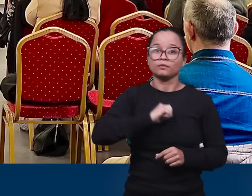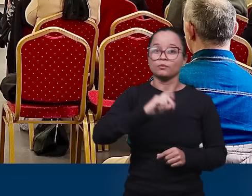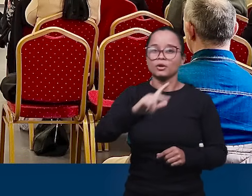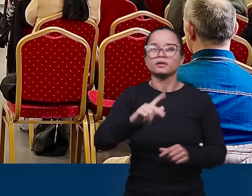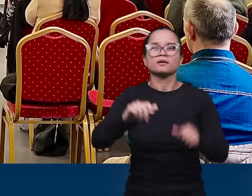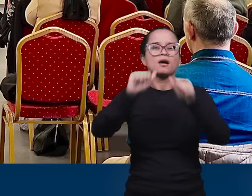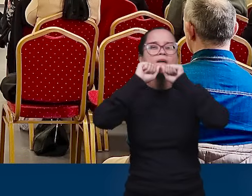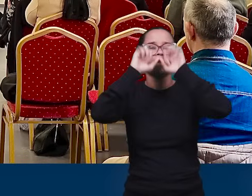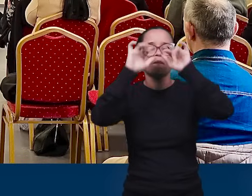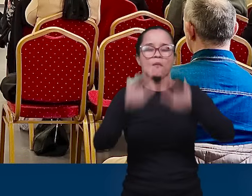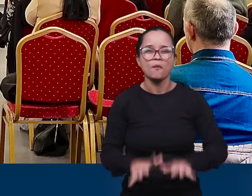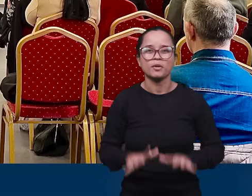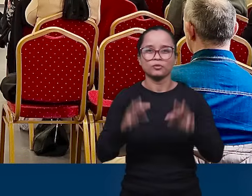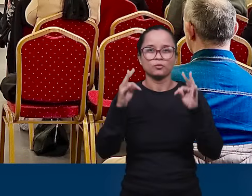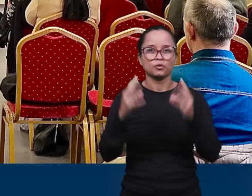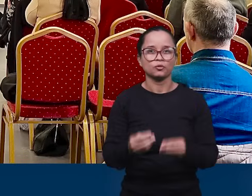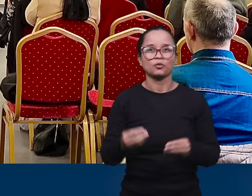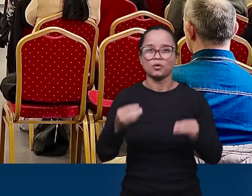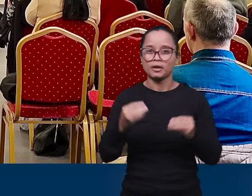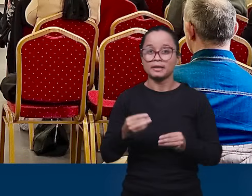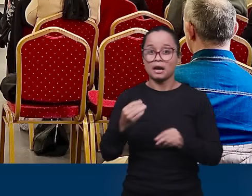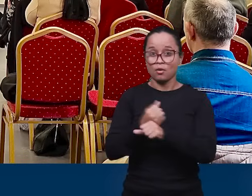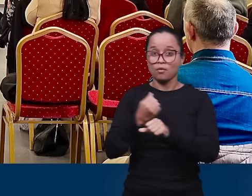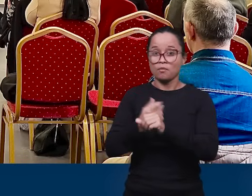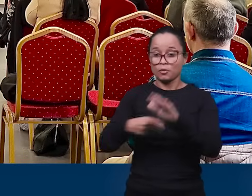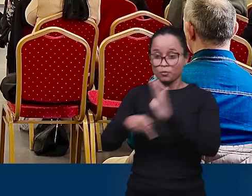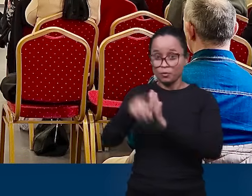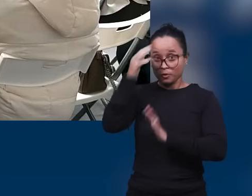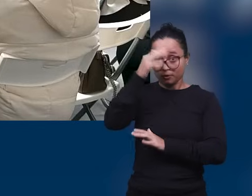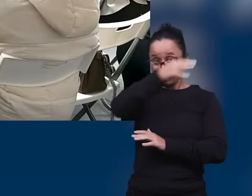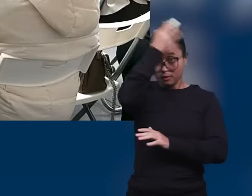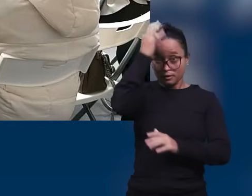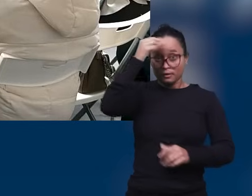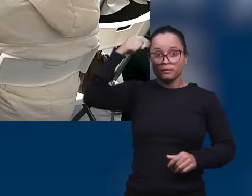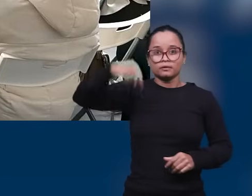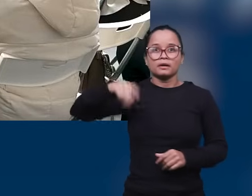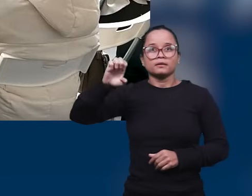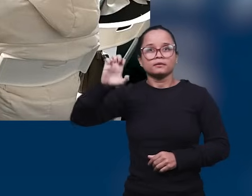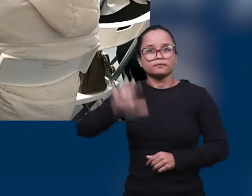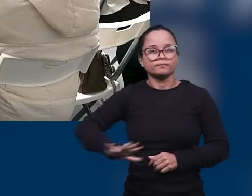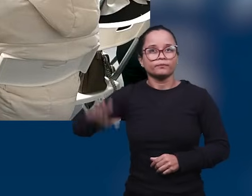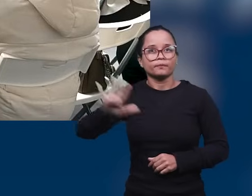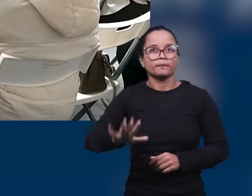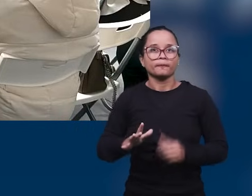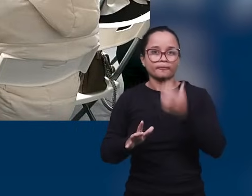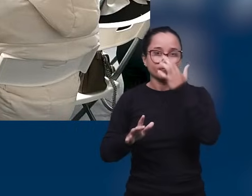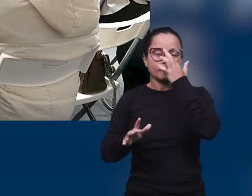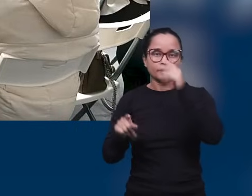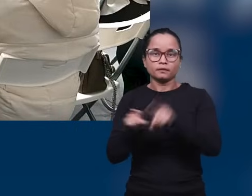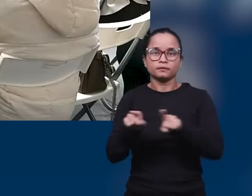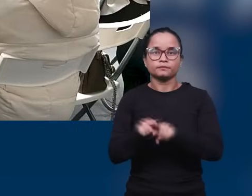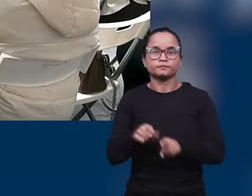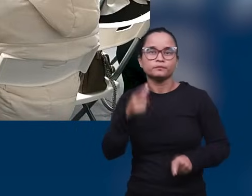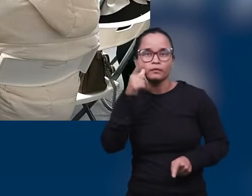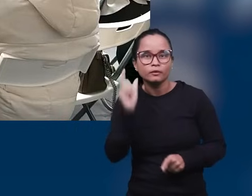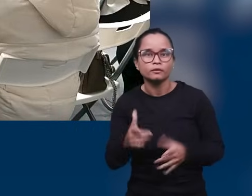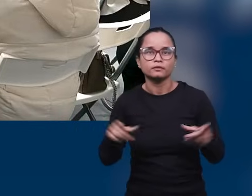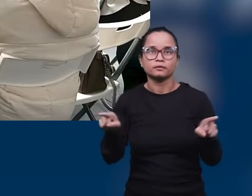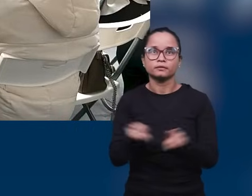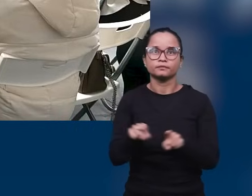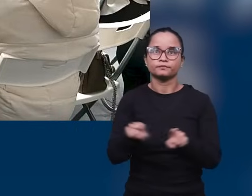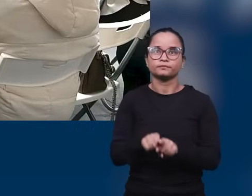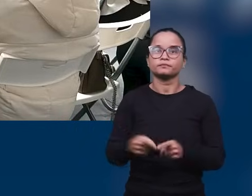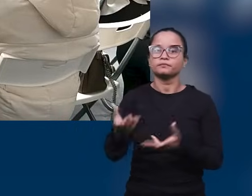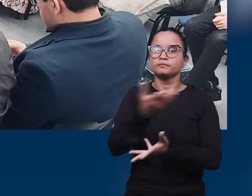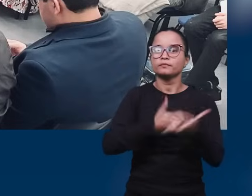Portugal foram uma grande bênção para toda a obra do Espírito Santo na Europa. Não apenas fortaleceram a fé dos irmãos que tiveram o